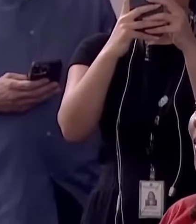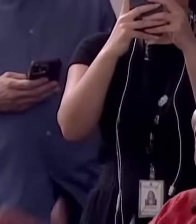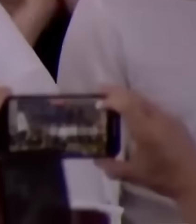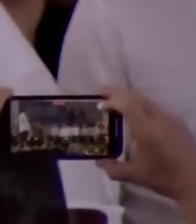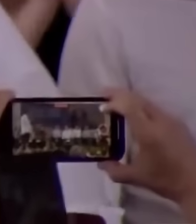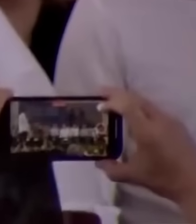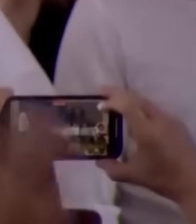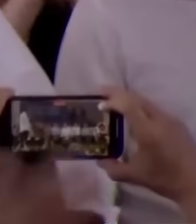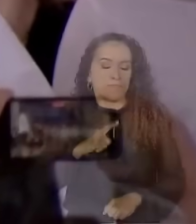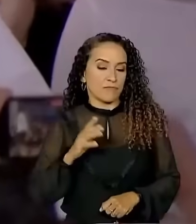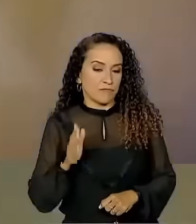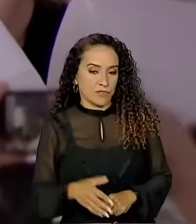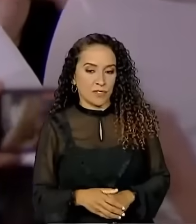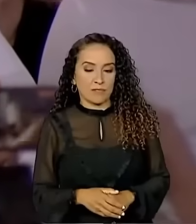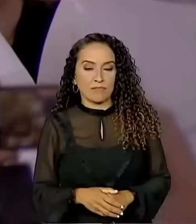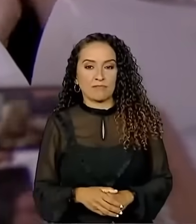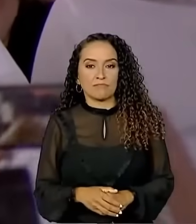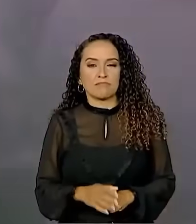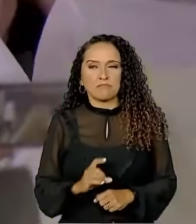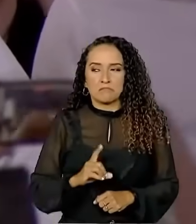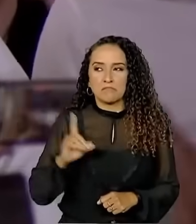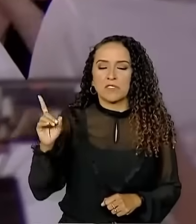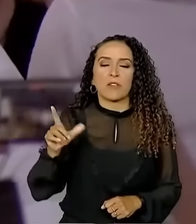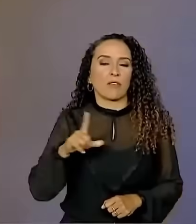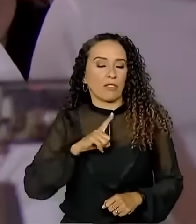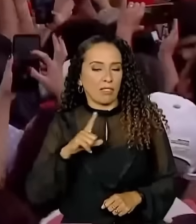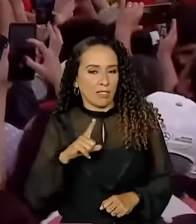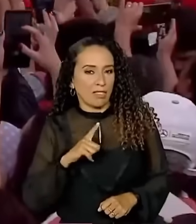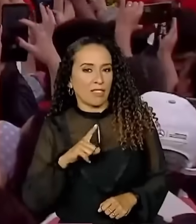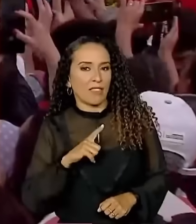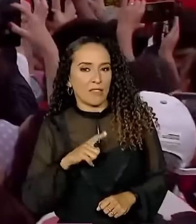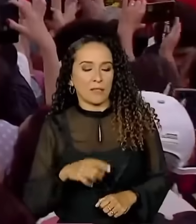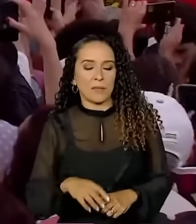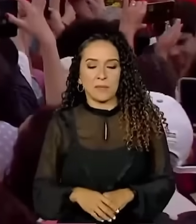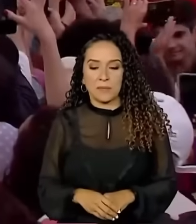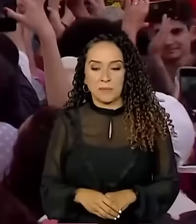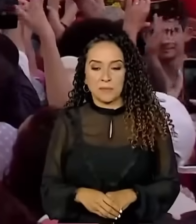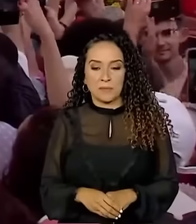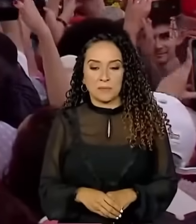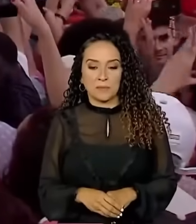já teve e que graças a Deus ainda tem,